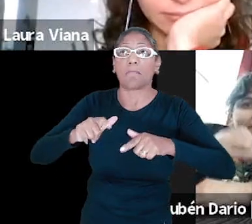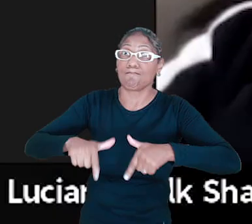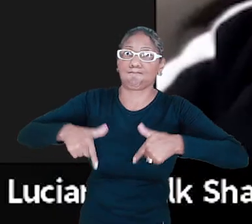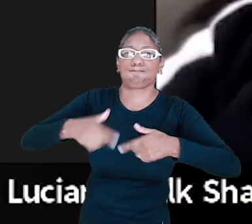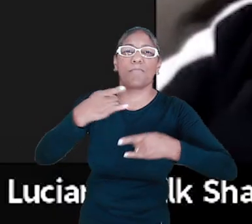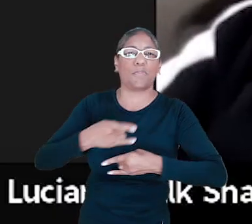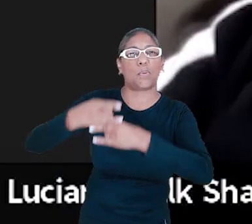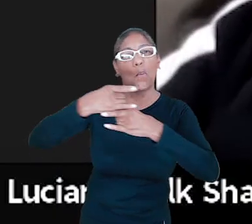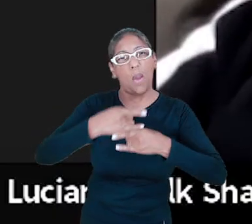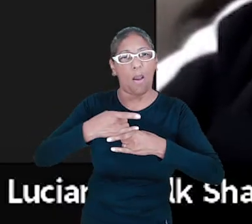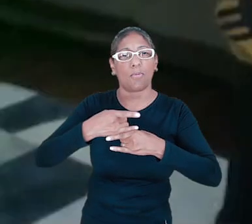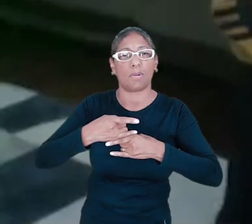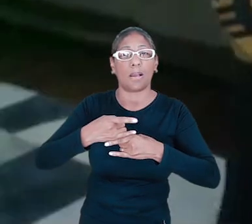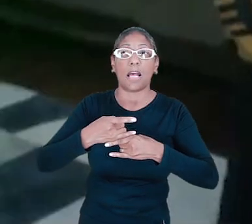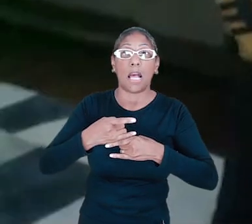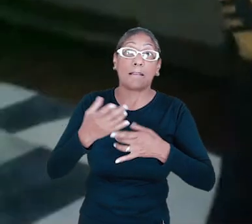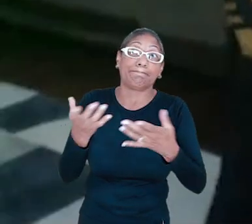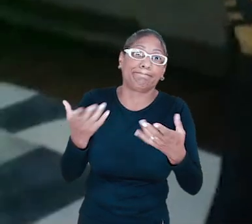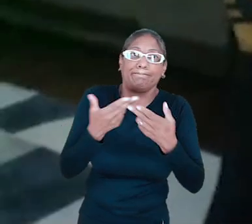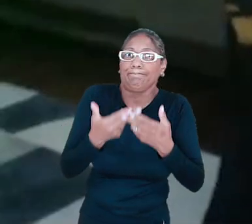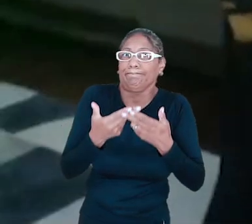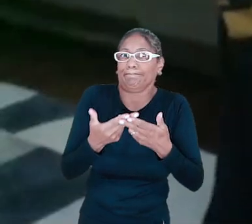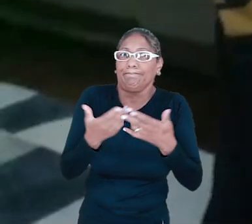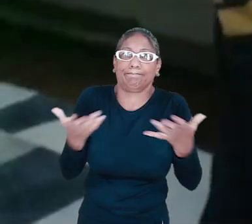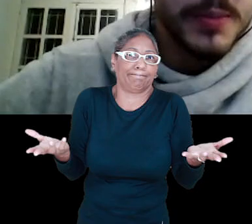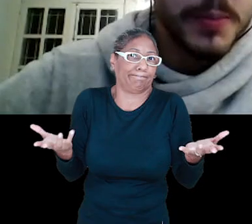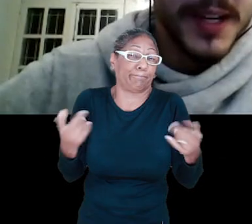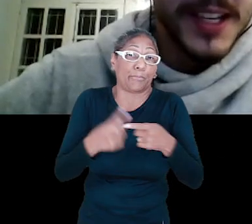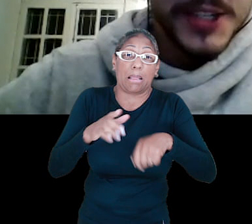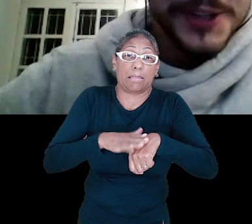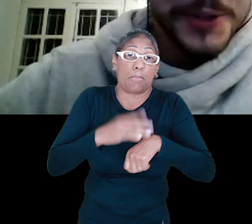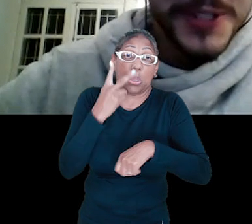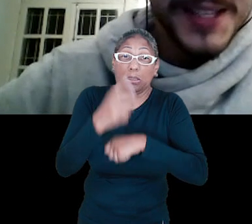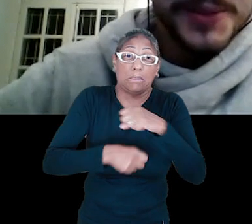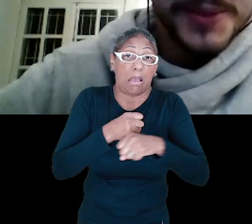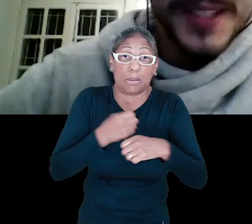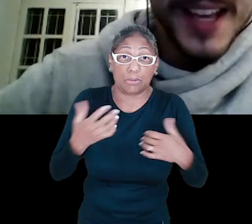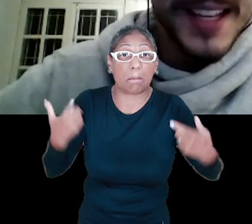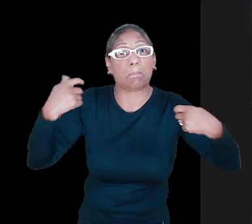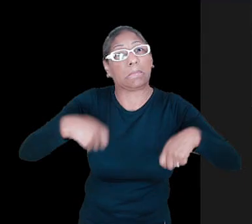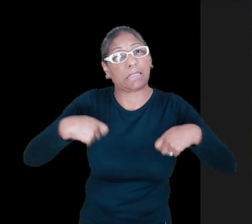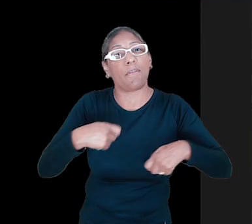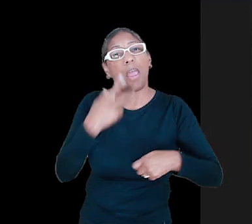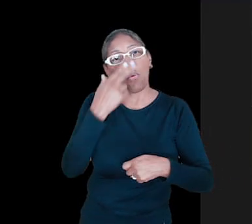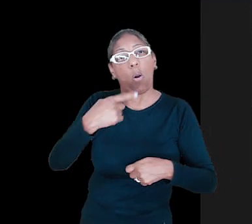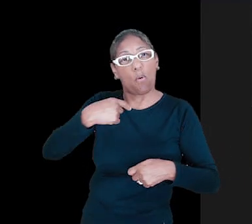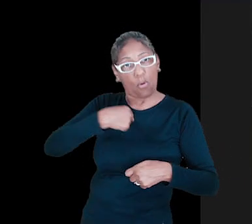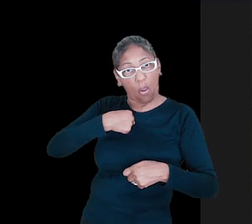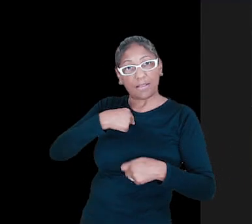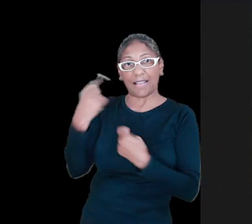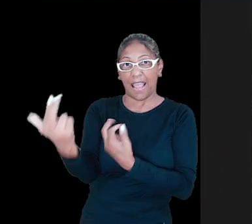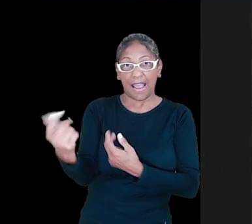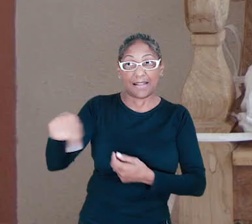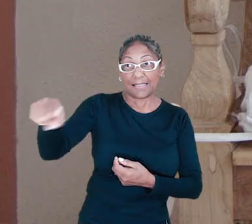muito mais virtualmente, o que não era nosso ideal, mas nada foi ideal nesse período. Então a gente também, assim como eles, assim